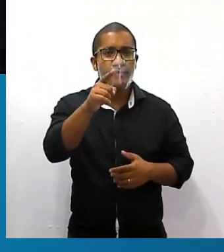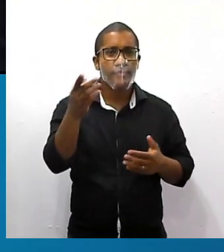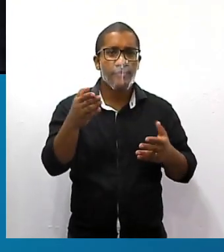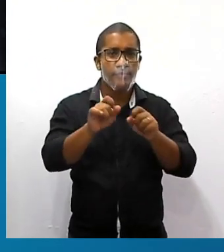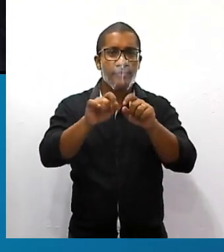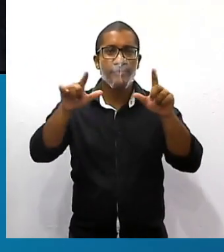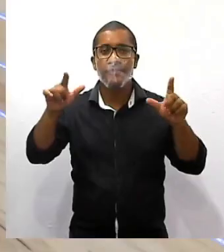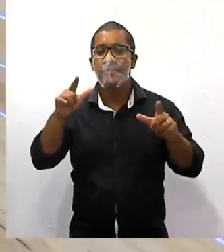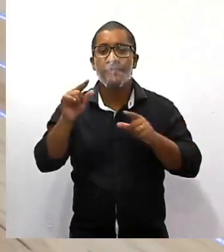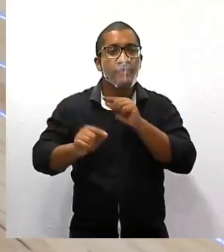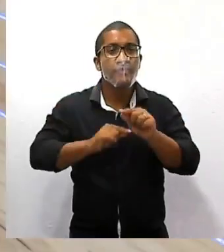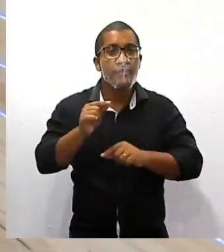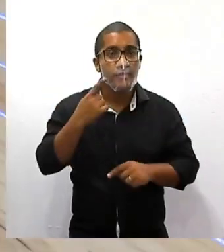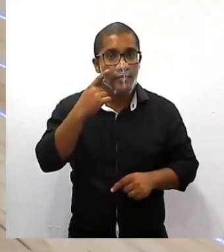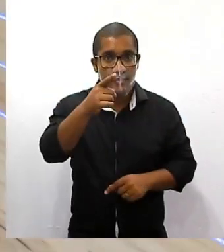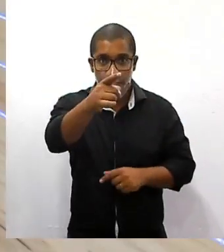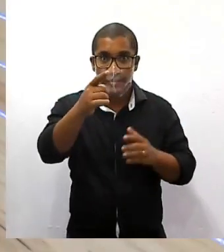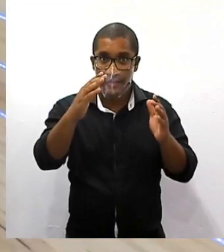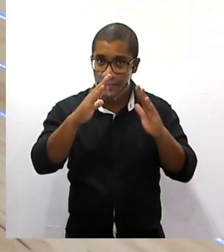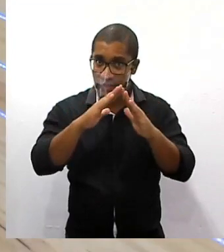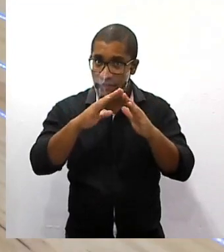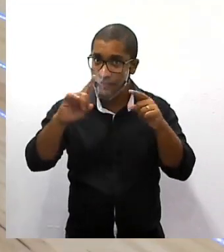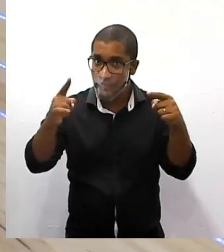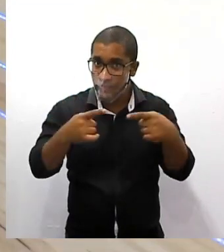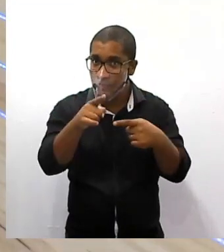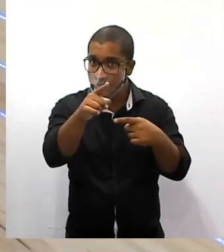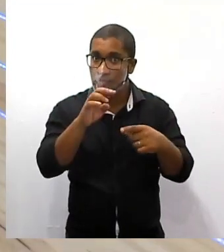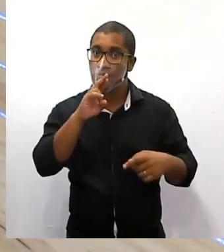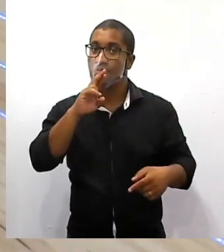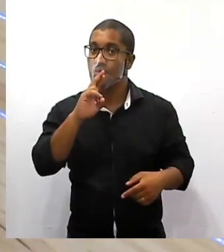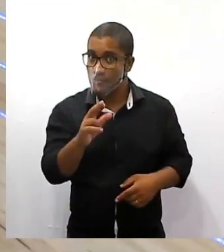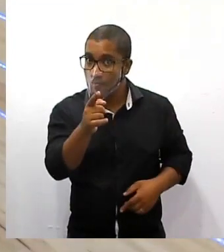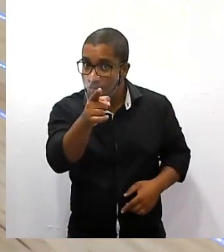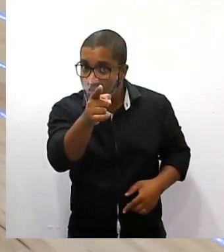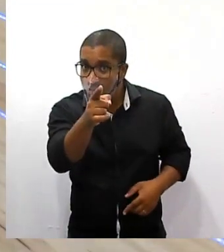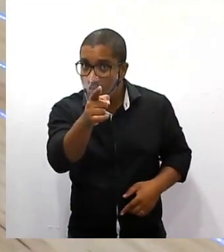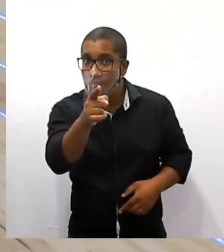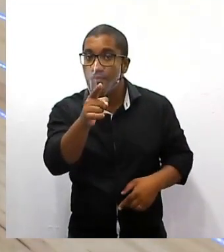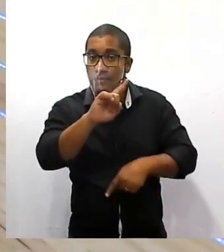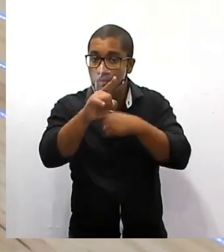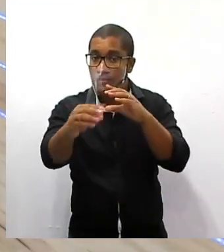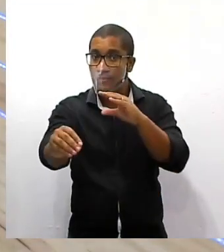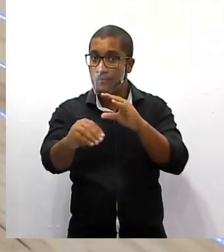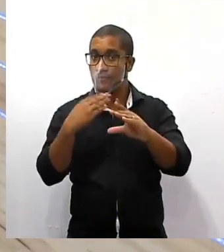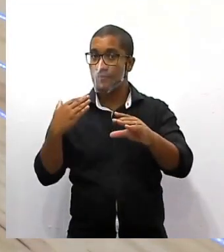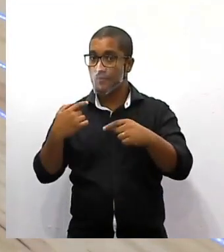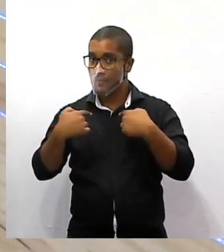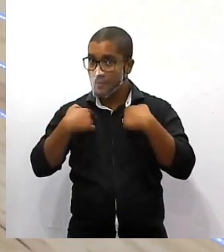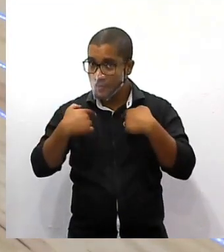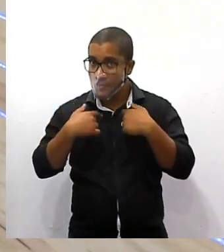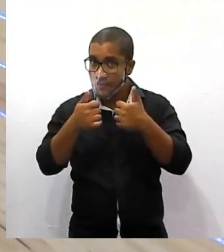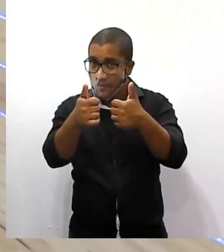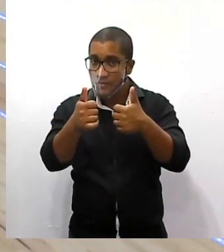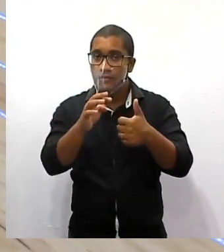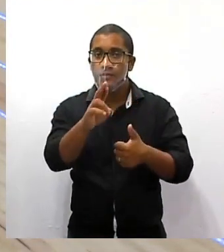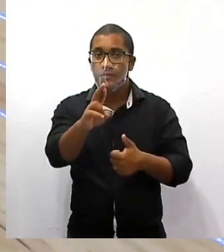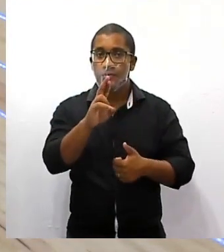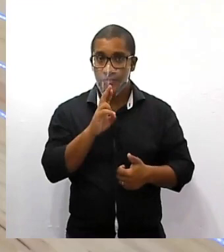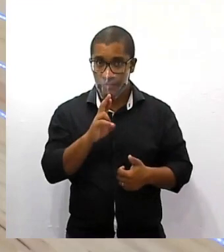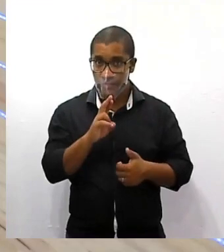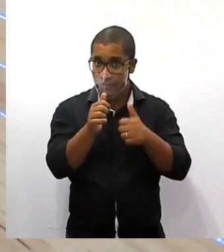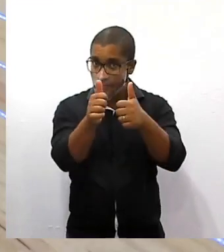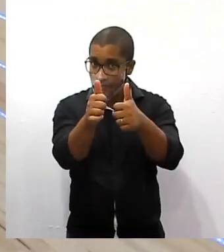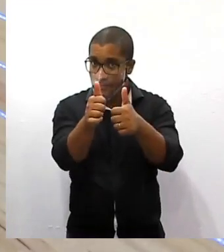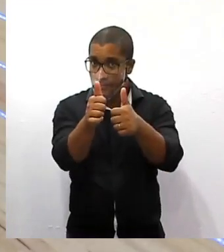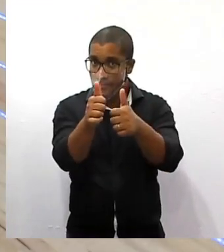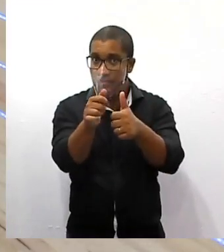aqui. Você que está em casa, eu te desafio a fazer essa questão. Manda para mim. Manda a resposta, você que está